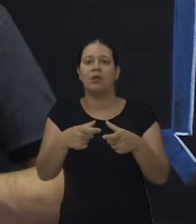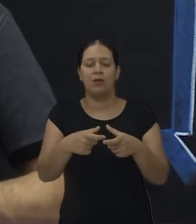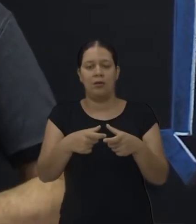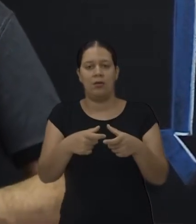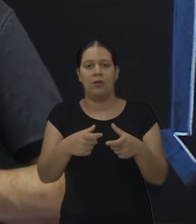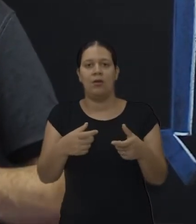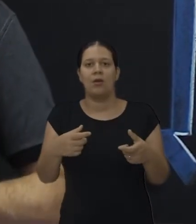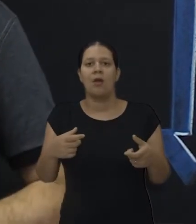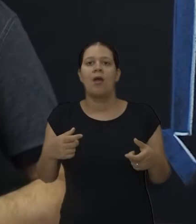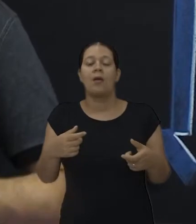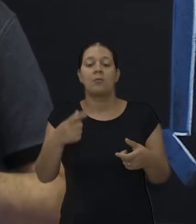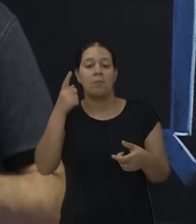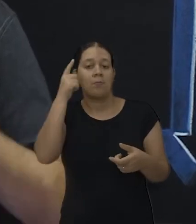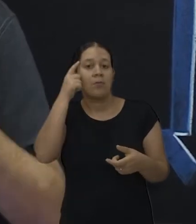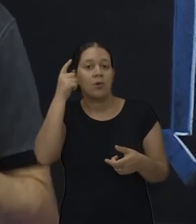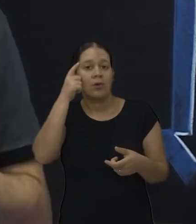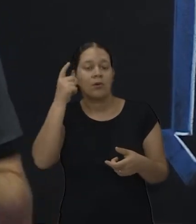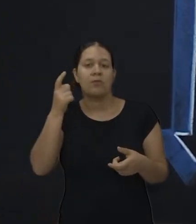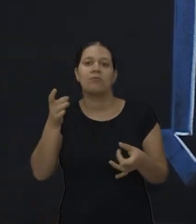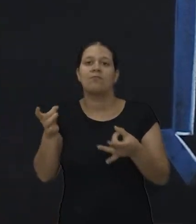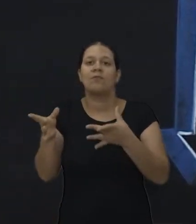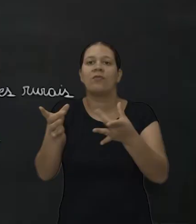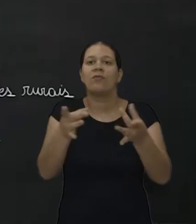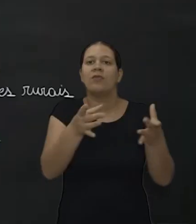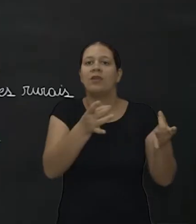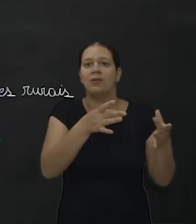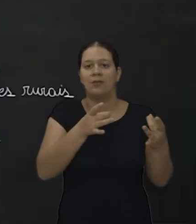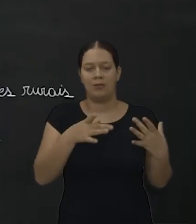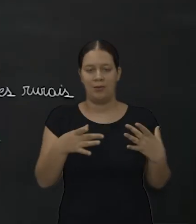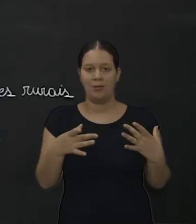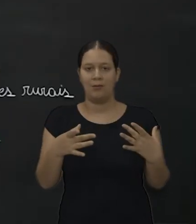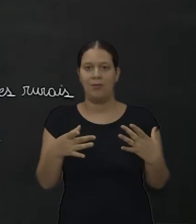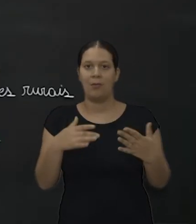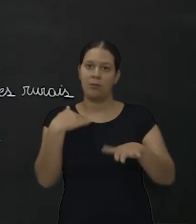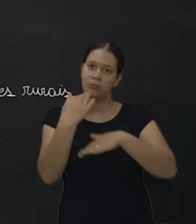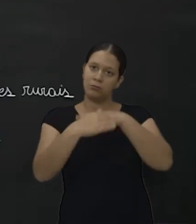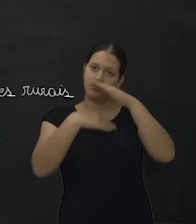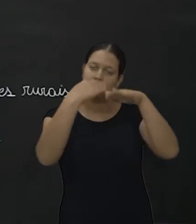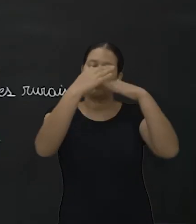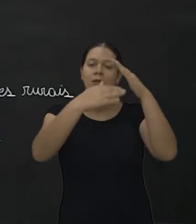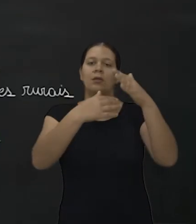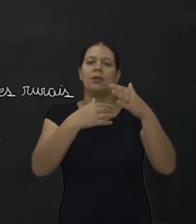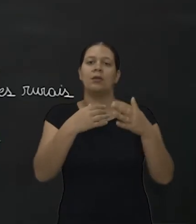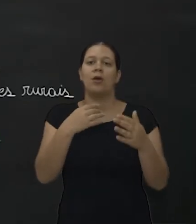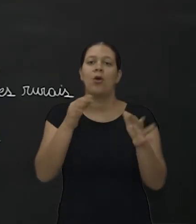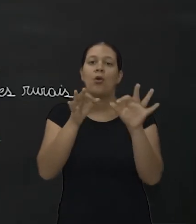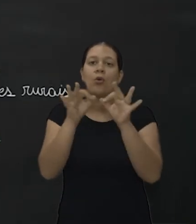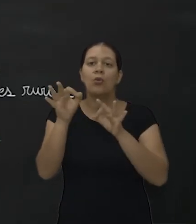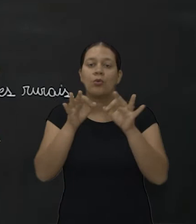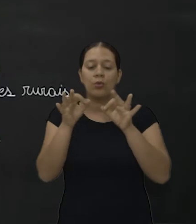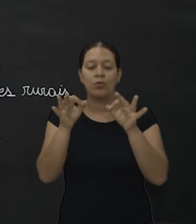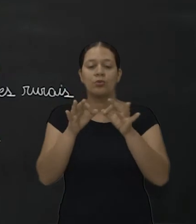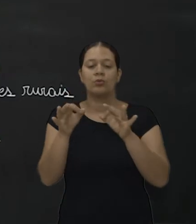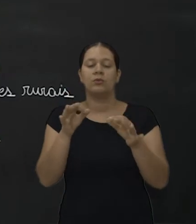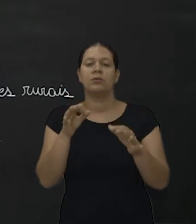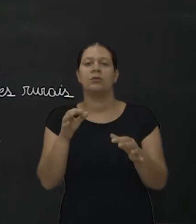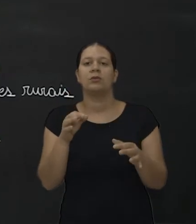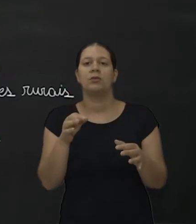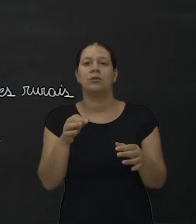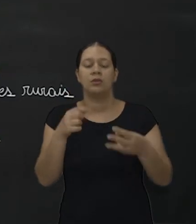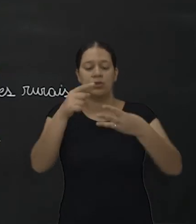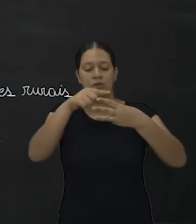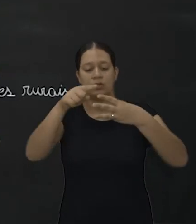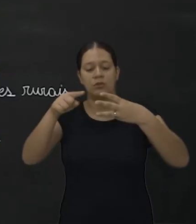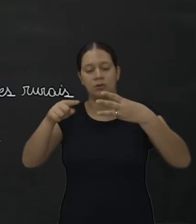era uma exploração de comércio, que era basicamente organizada nesses três